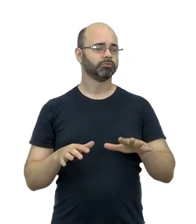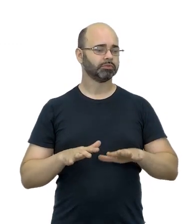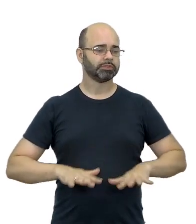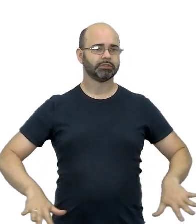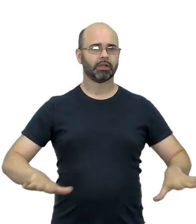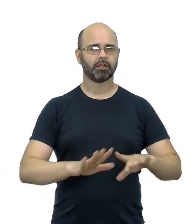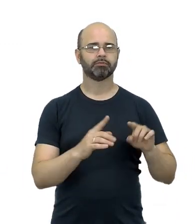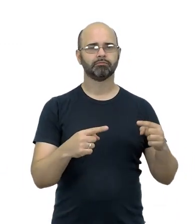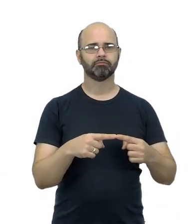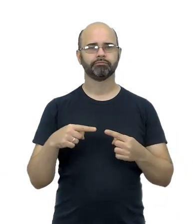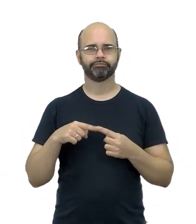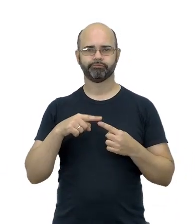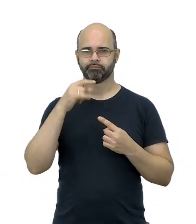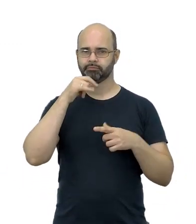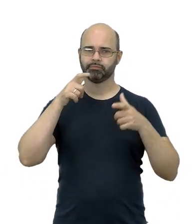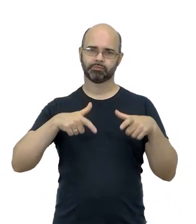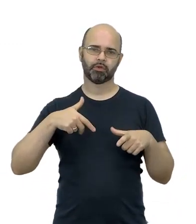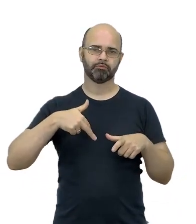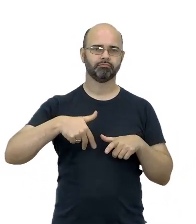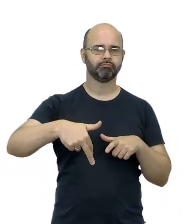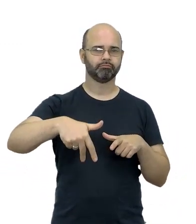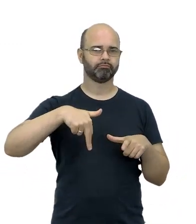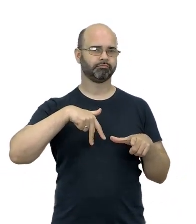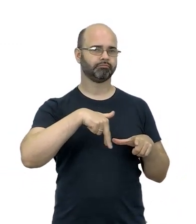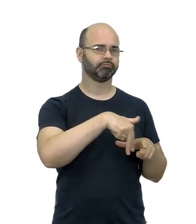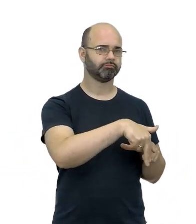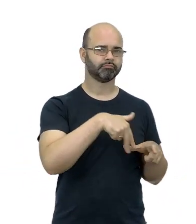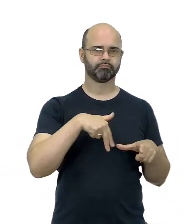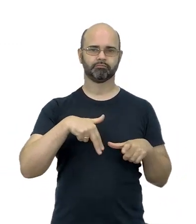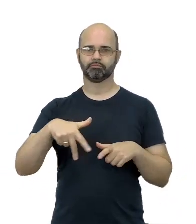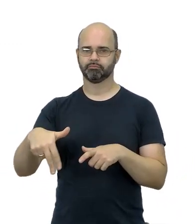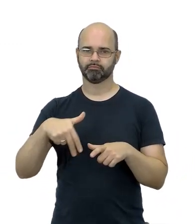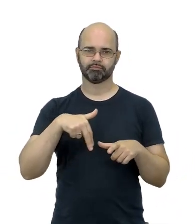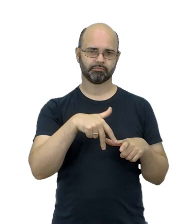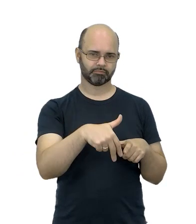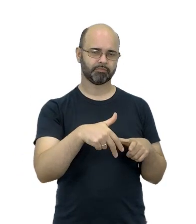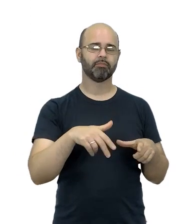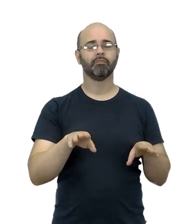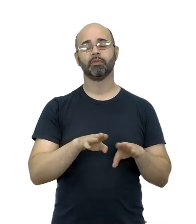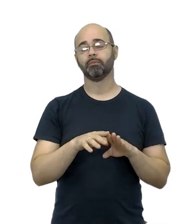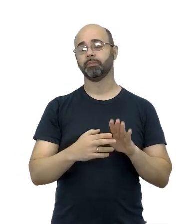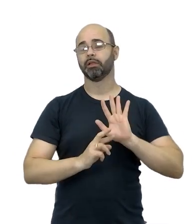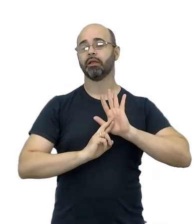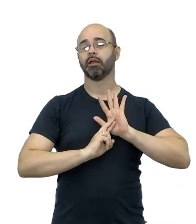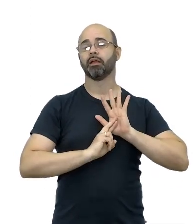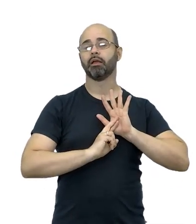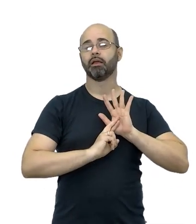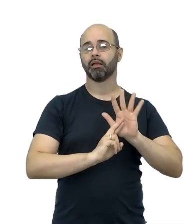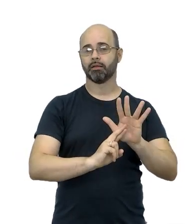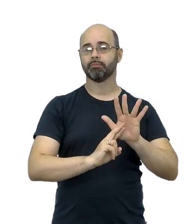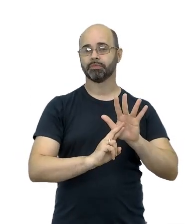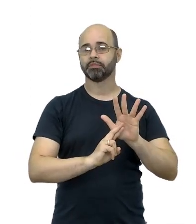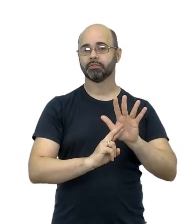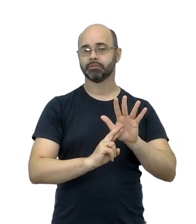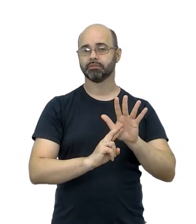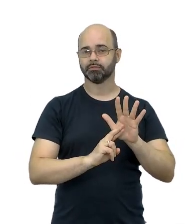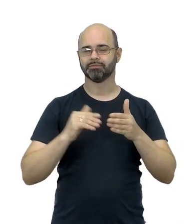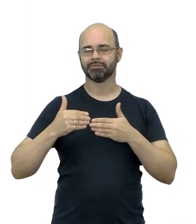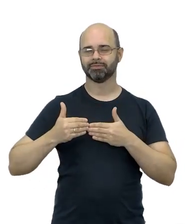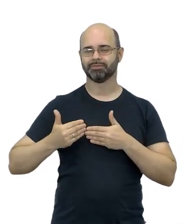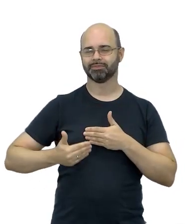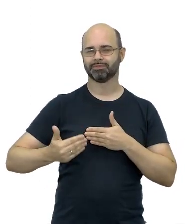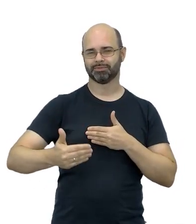ou seja, de locomoção, de deslocamento e das representações que a gente pode fazer desse desdobramento,